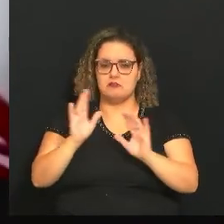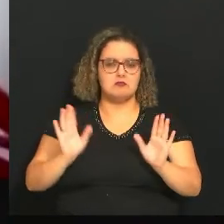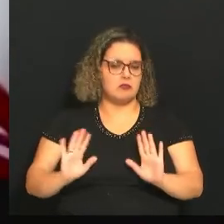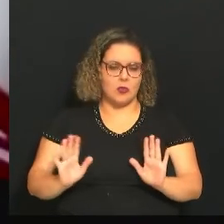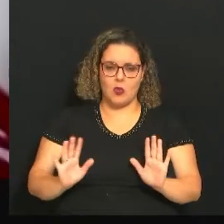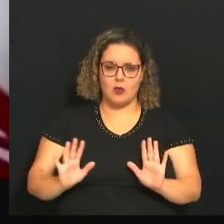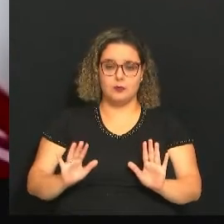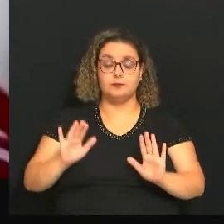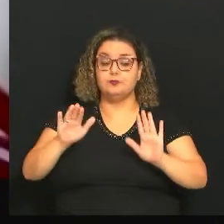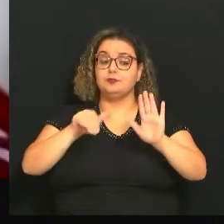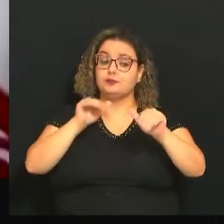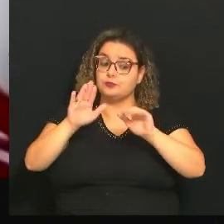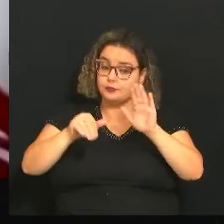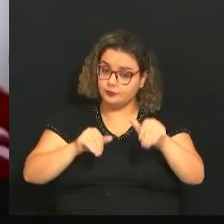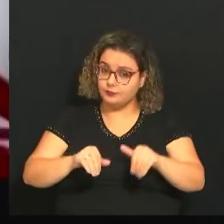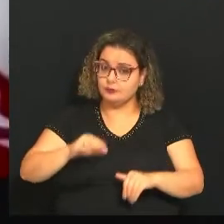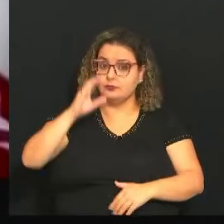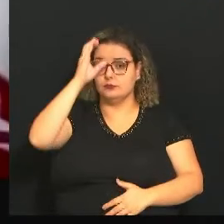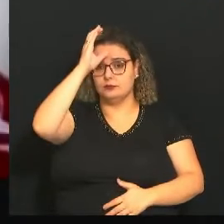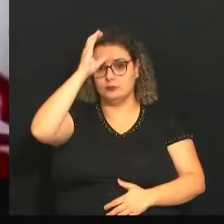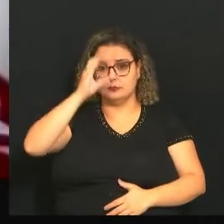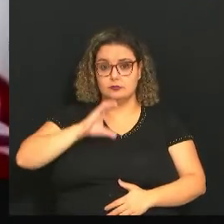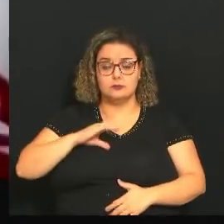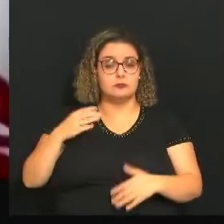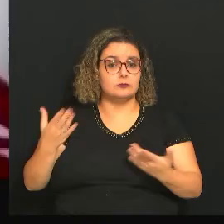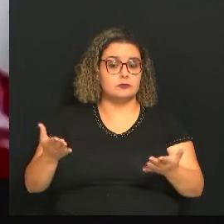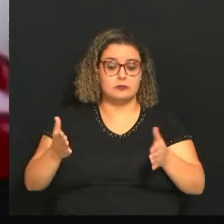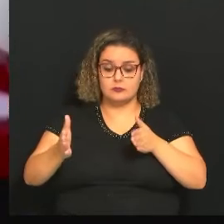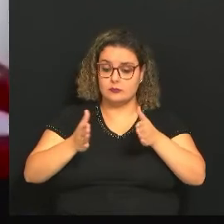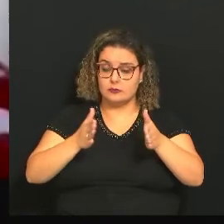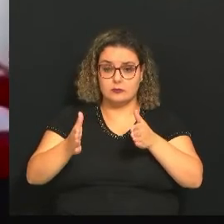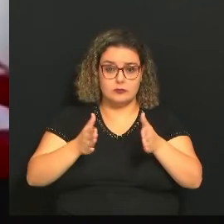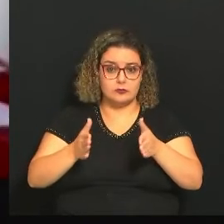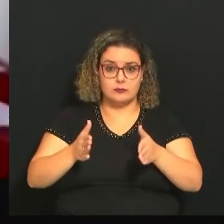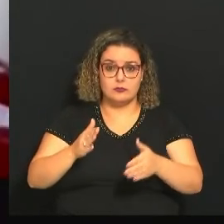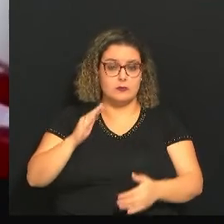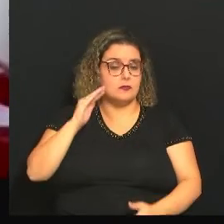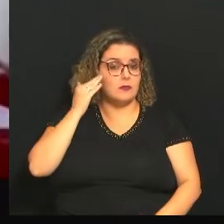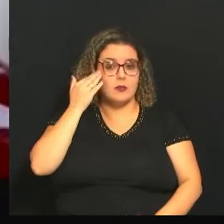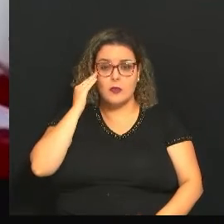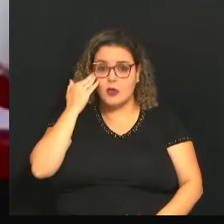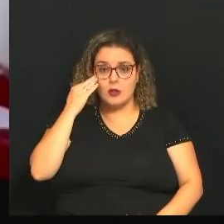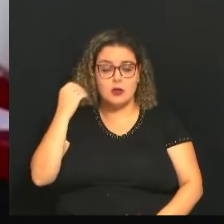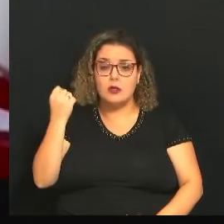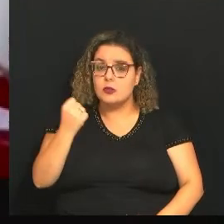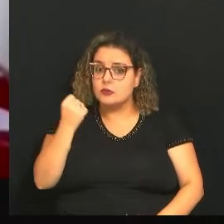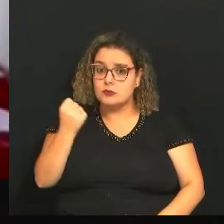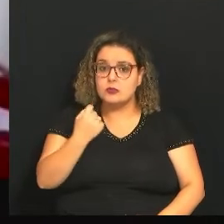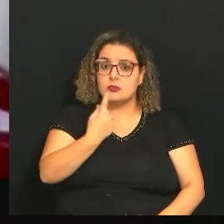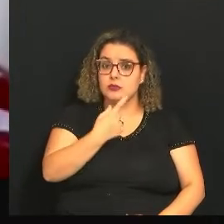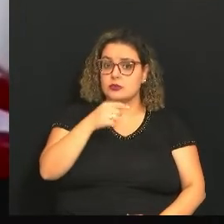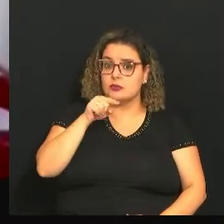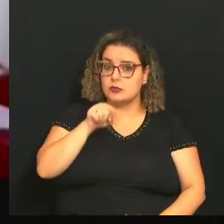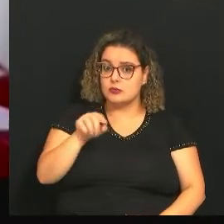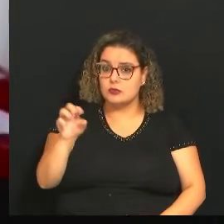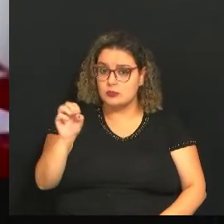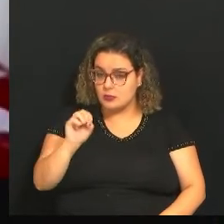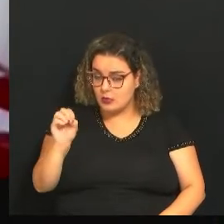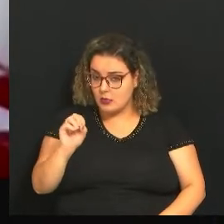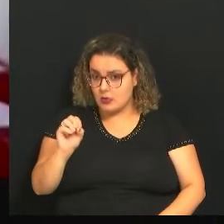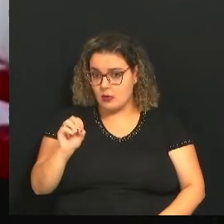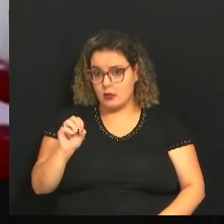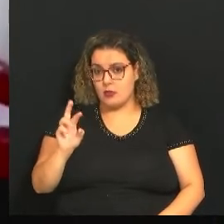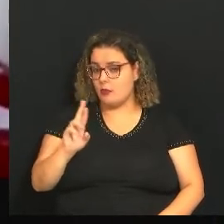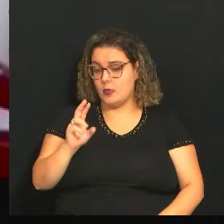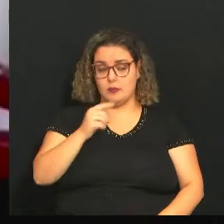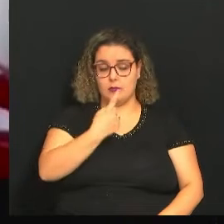a população para essas questões, mas naquele momento as pessoas não entendem a gravidade dos R$ 1.000 ali previstos. Ali ele